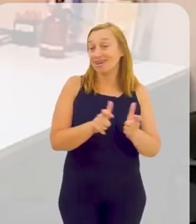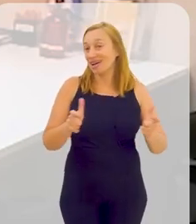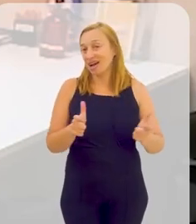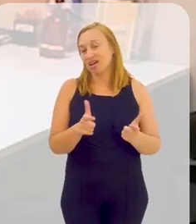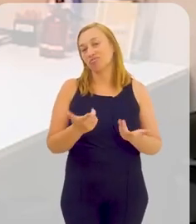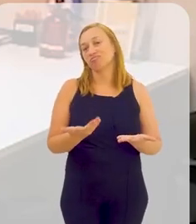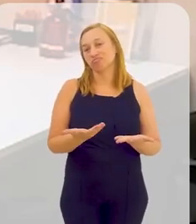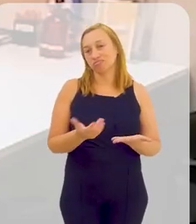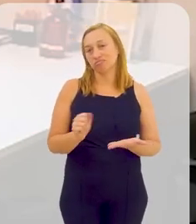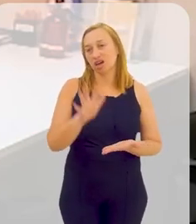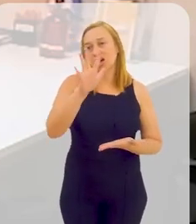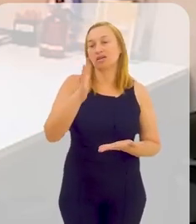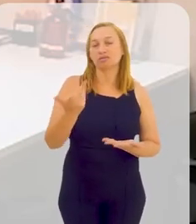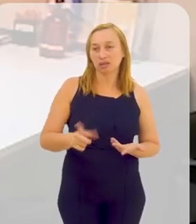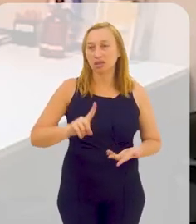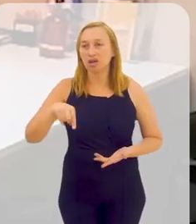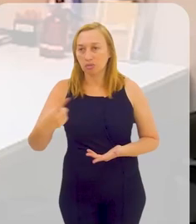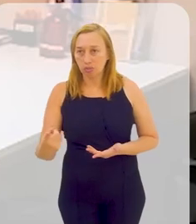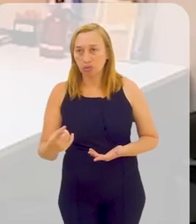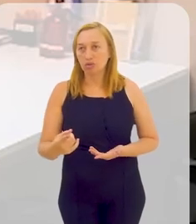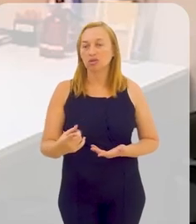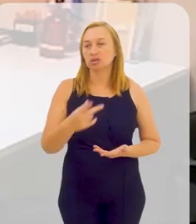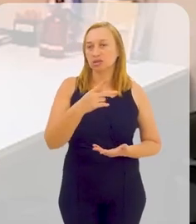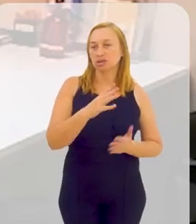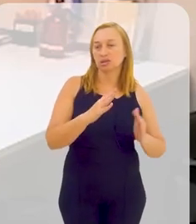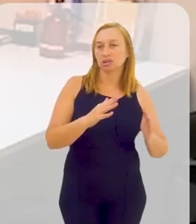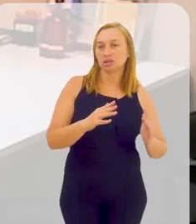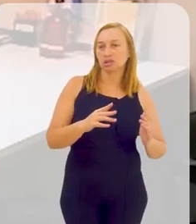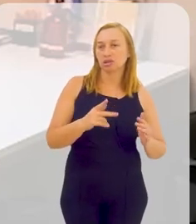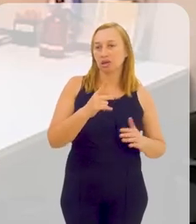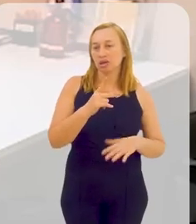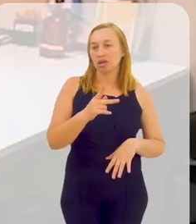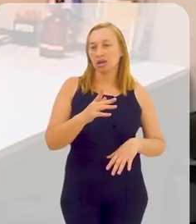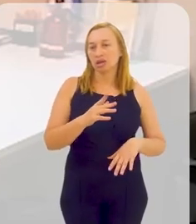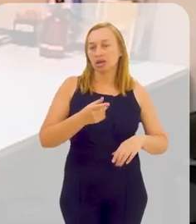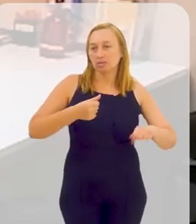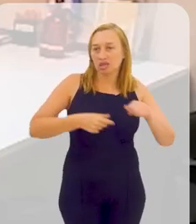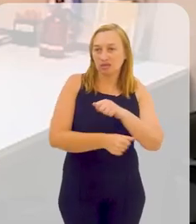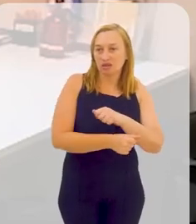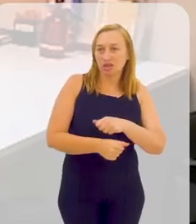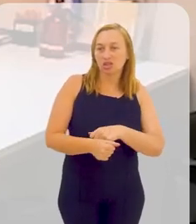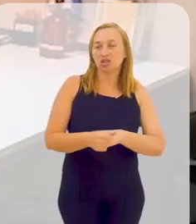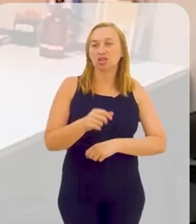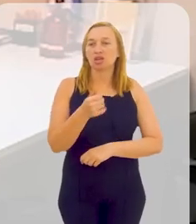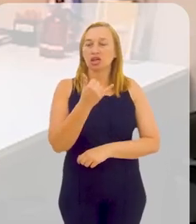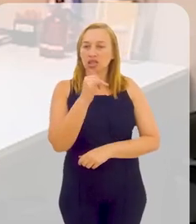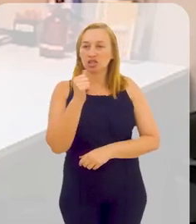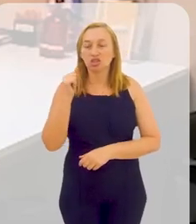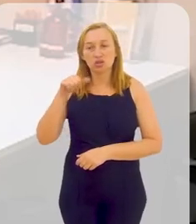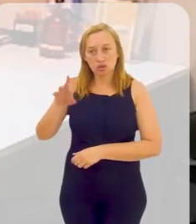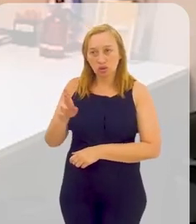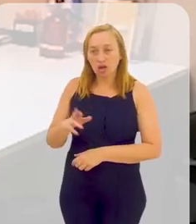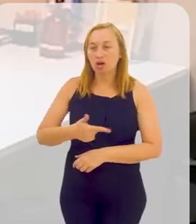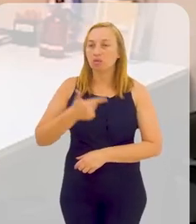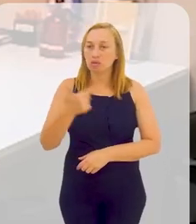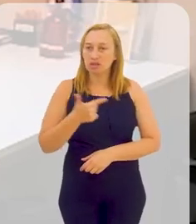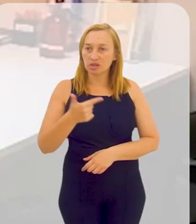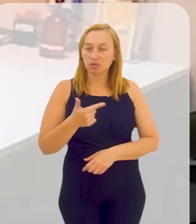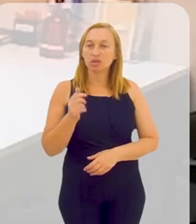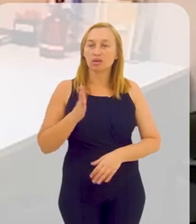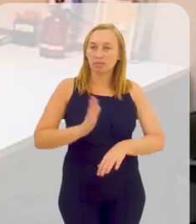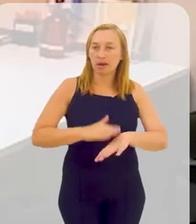a conta mais cara de energia elétrica logo depois do Consumidor Residencial que é quem mais investe em energia solar o segundo